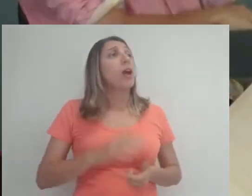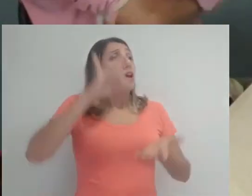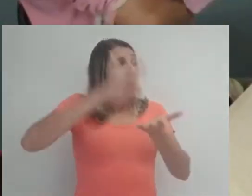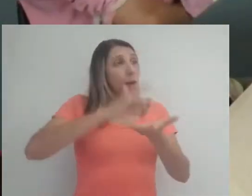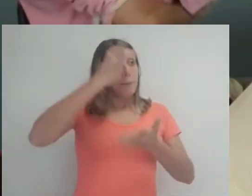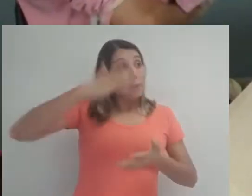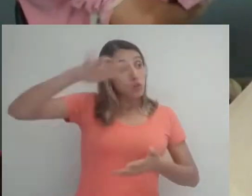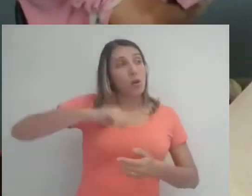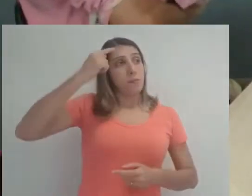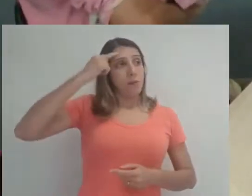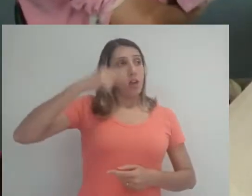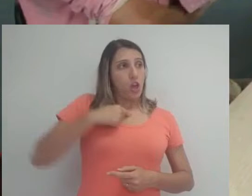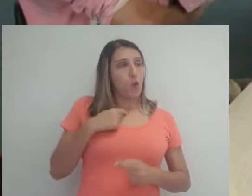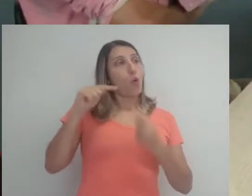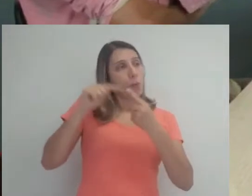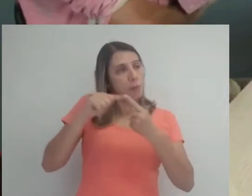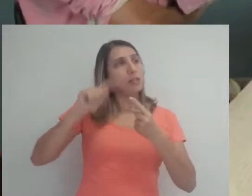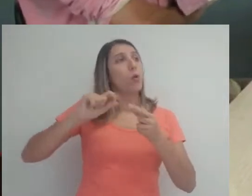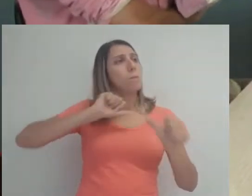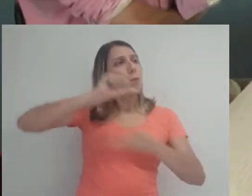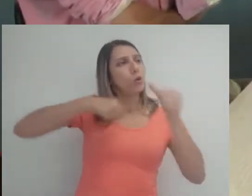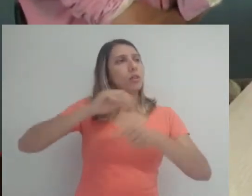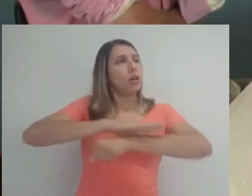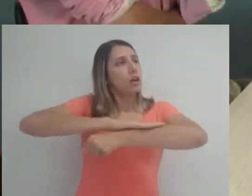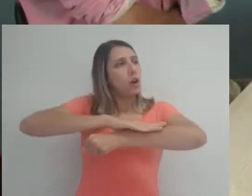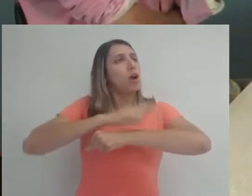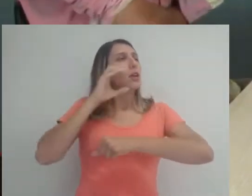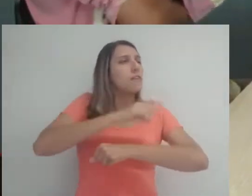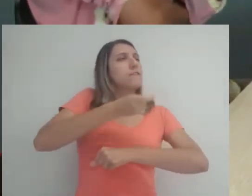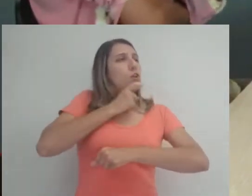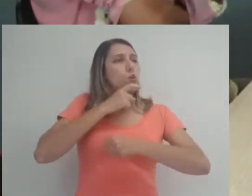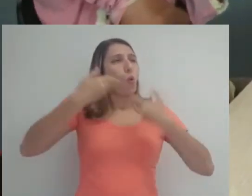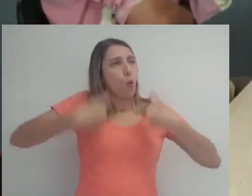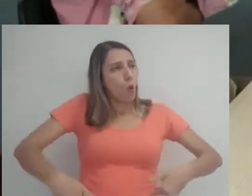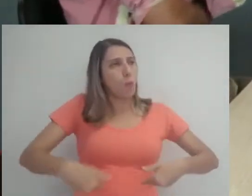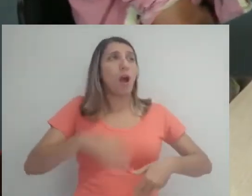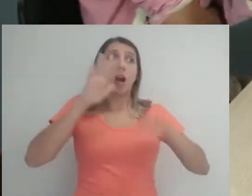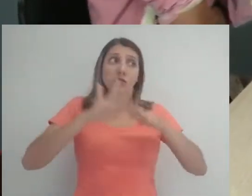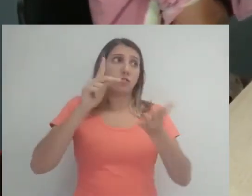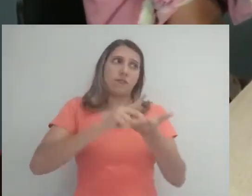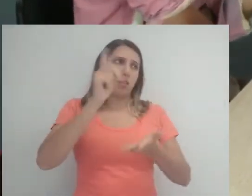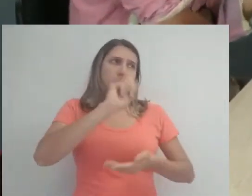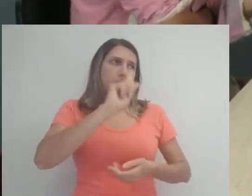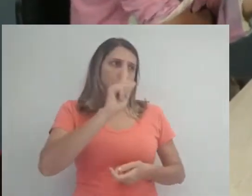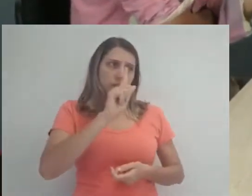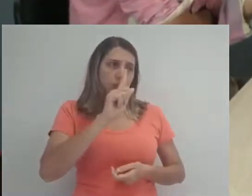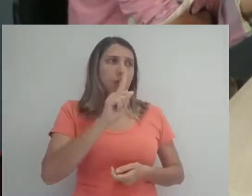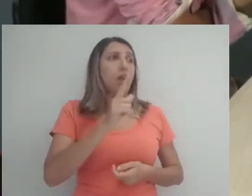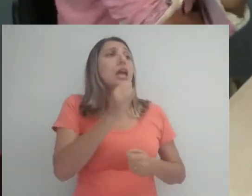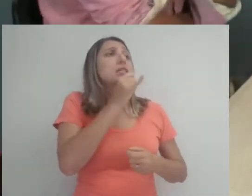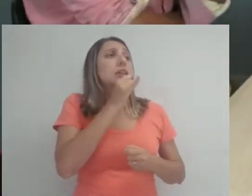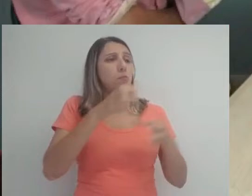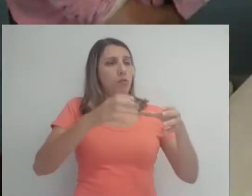melhor. Na realidade, as pessoas me associam a mudanças de temperatura nos corpos, mesmo que isso nem sempre seja